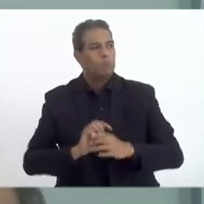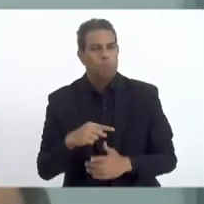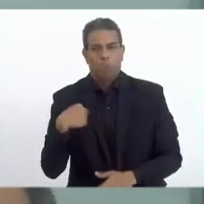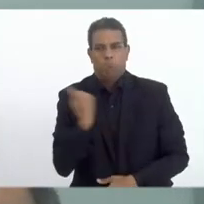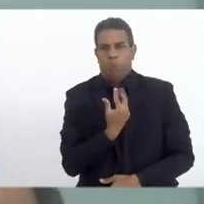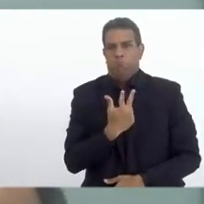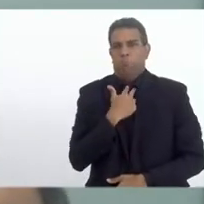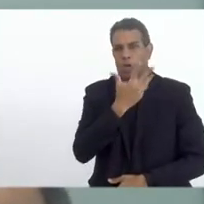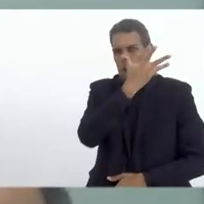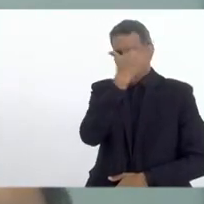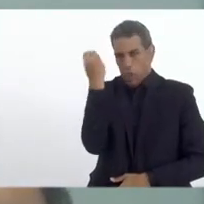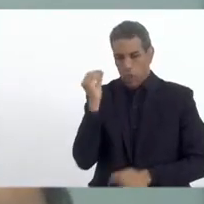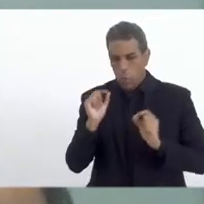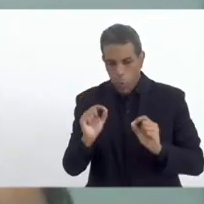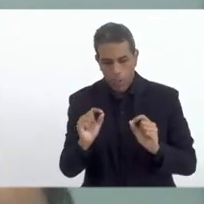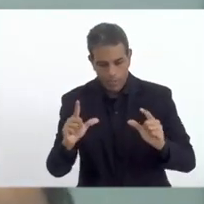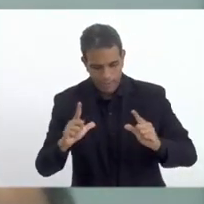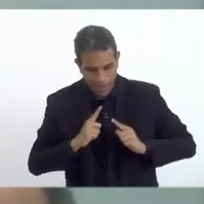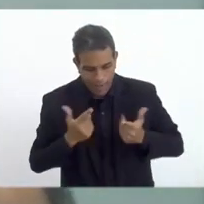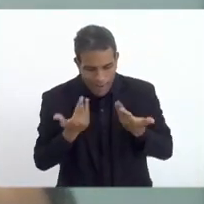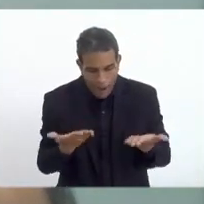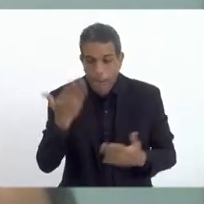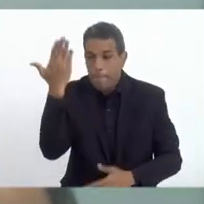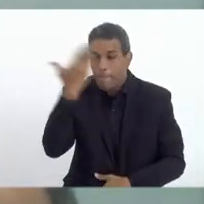não teria essa evasão, não teria